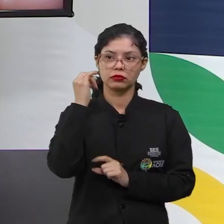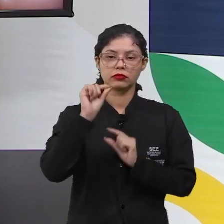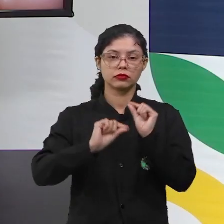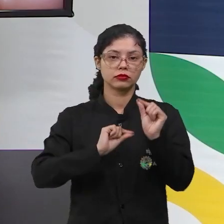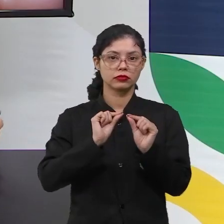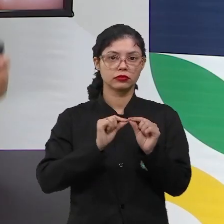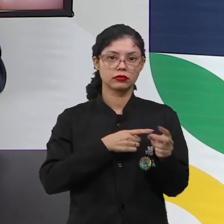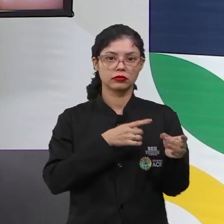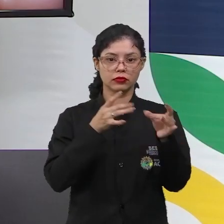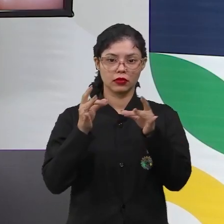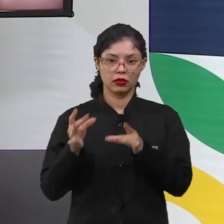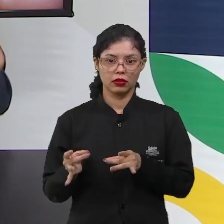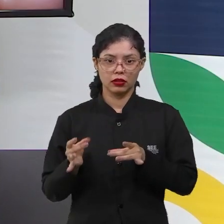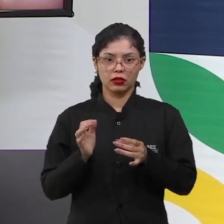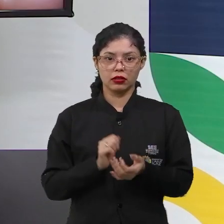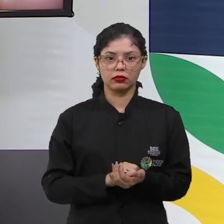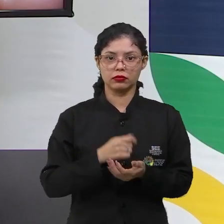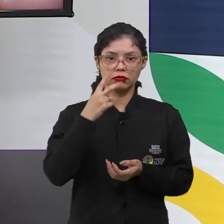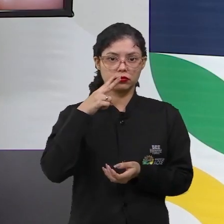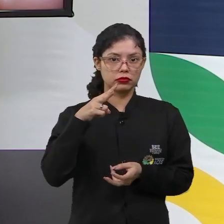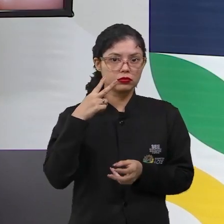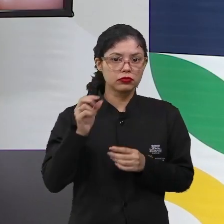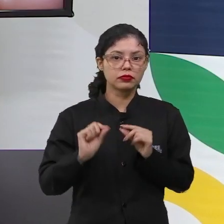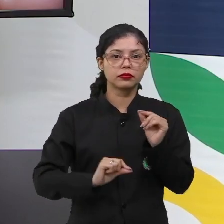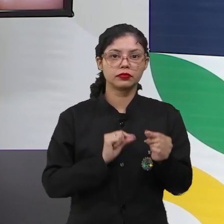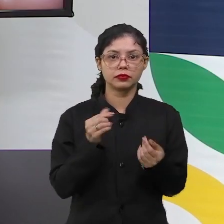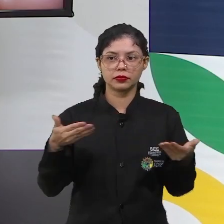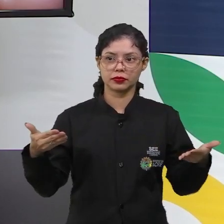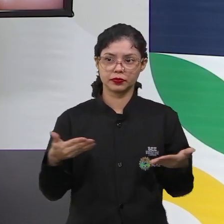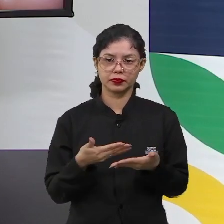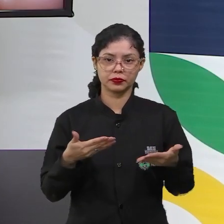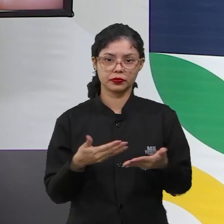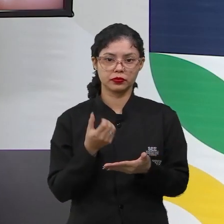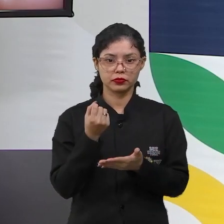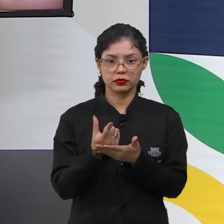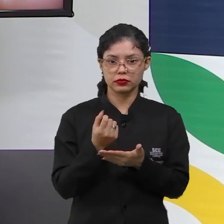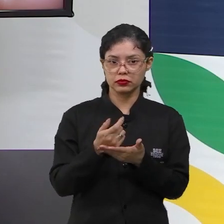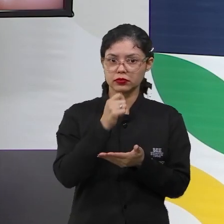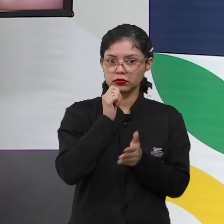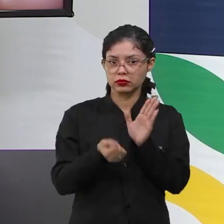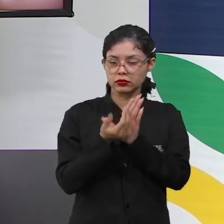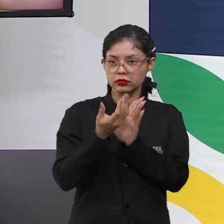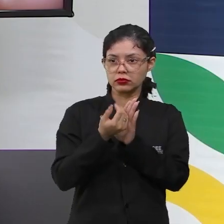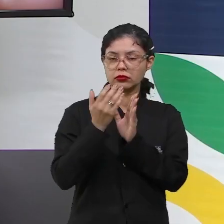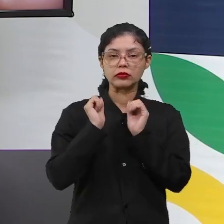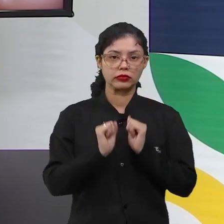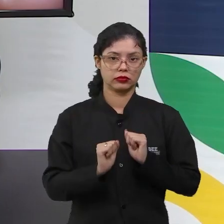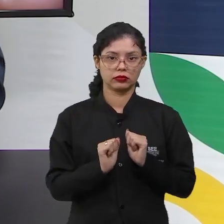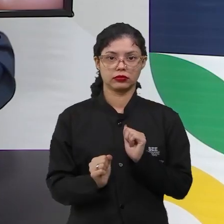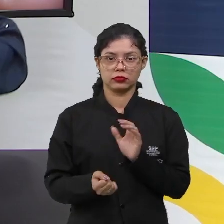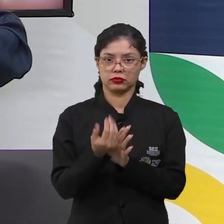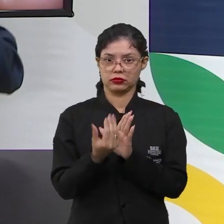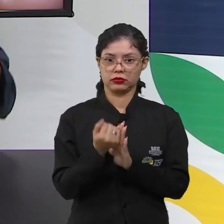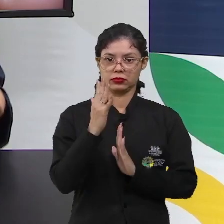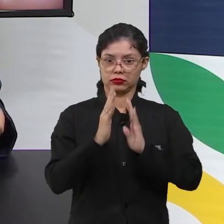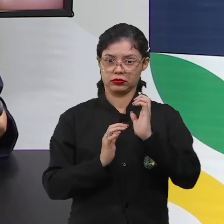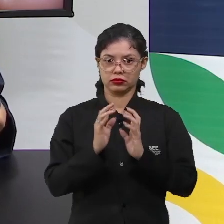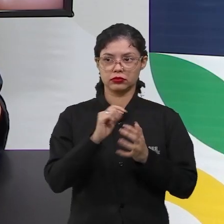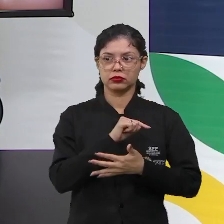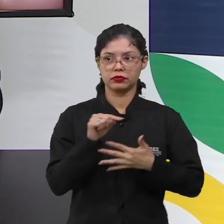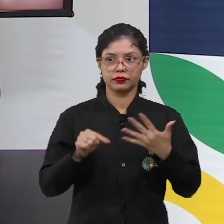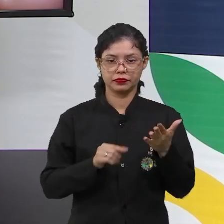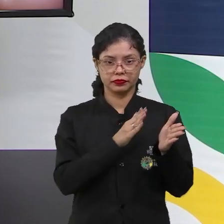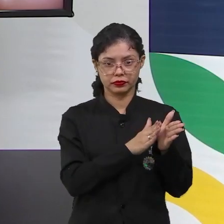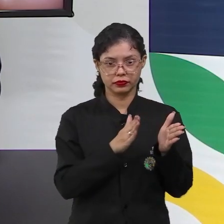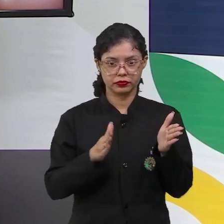no comércio. Então, vocês observaram que hoje o consumo, ele pode sim gerar conflitos de várias